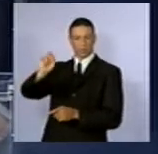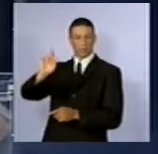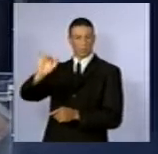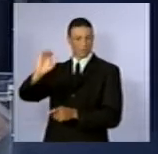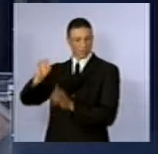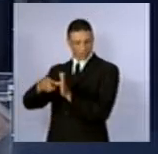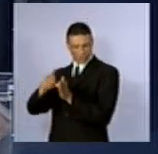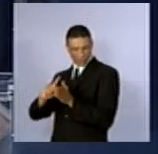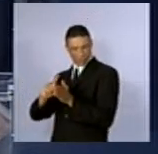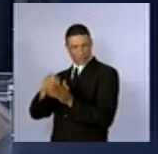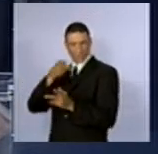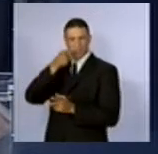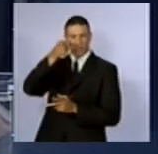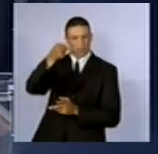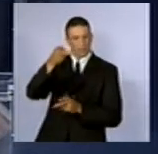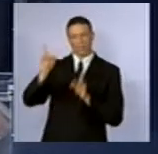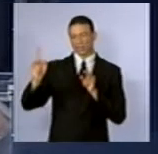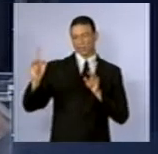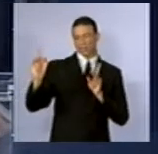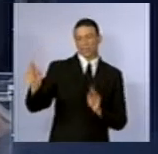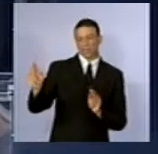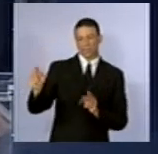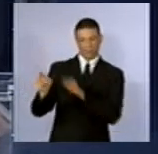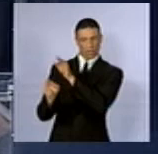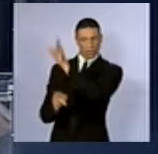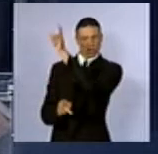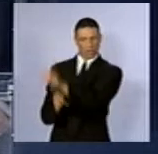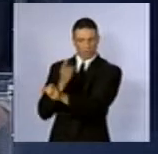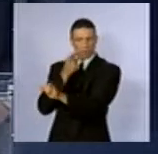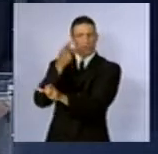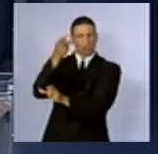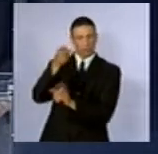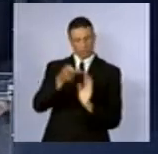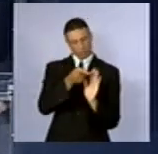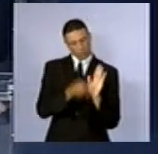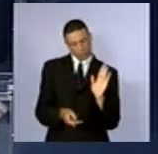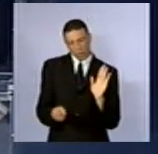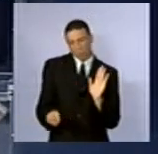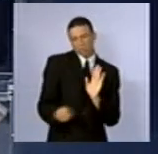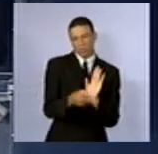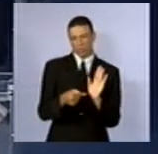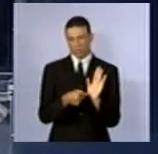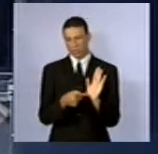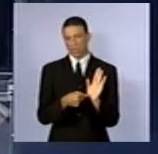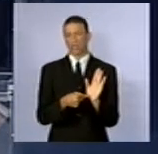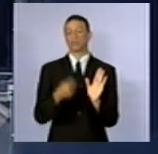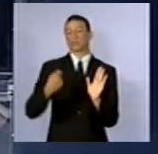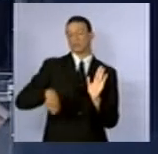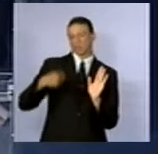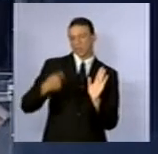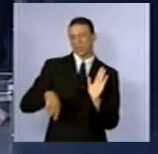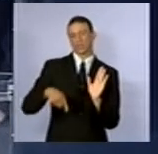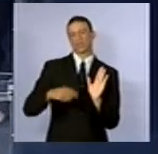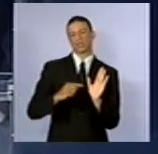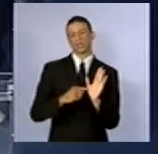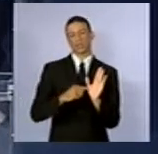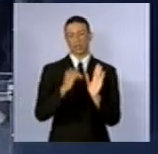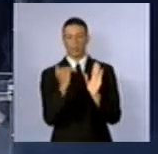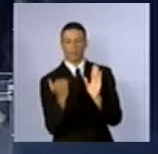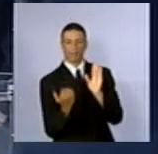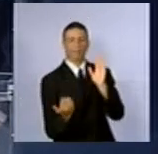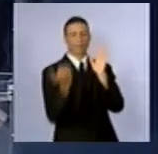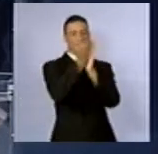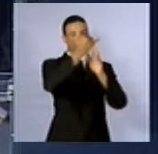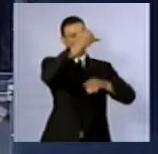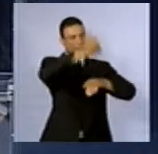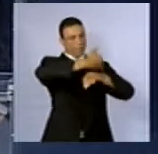cedo. Mas, como ele mesmo colocou, as mudanças de projeto elas sempre vão, de alguma forma, necessitar ainda aumento na altura